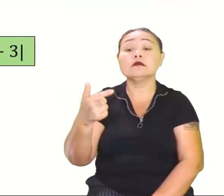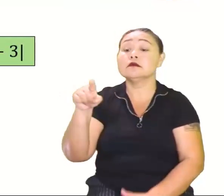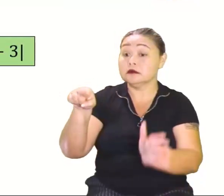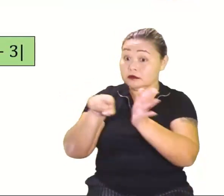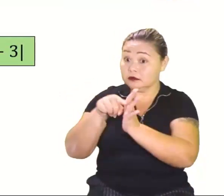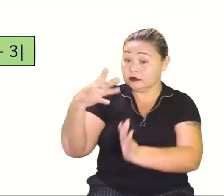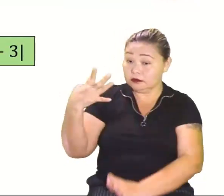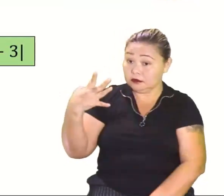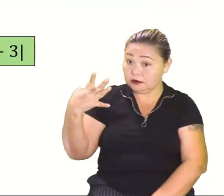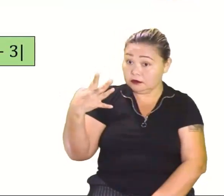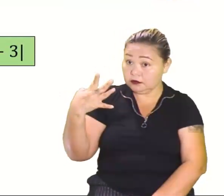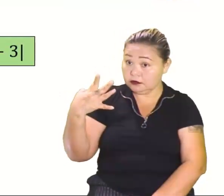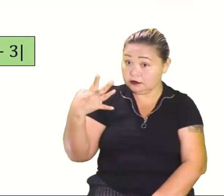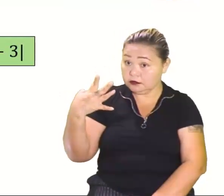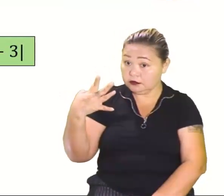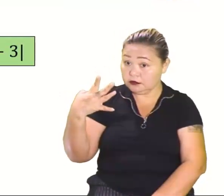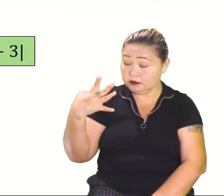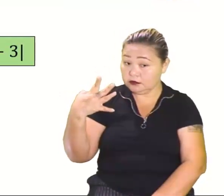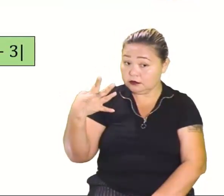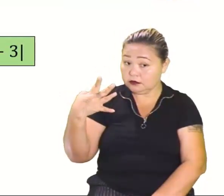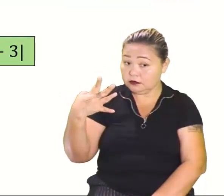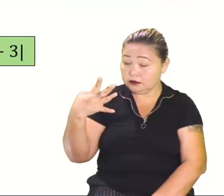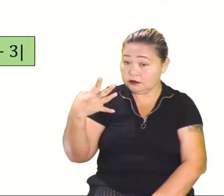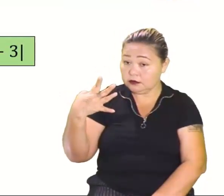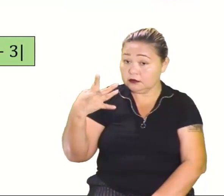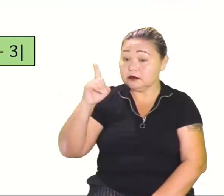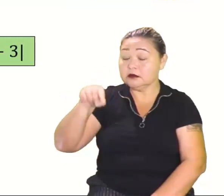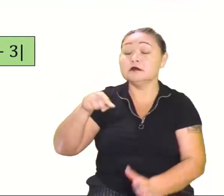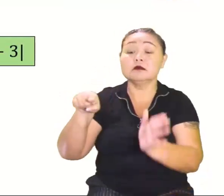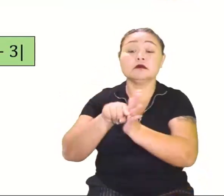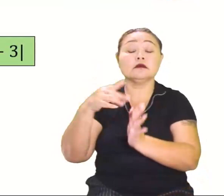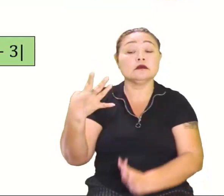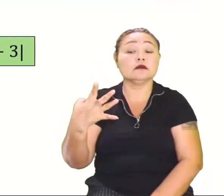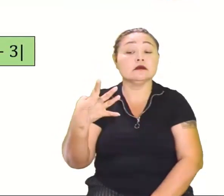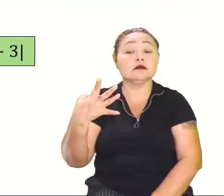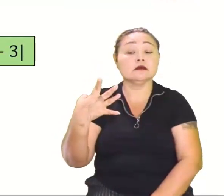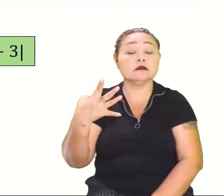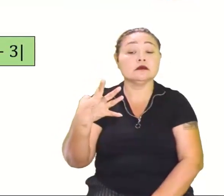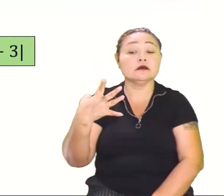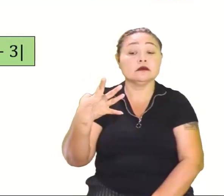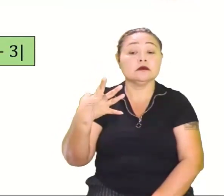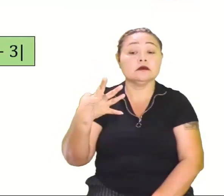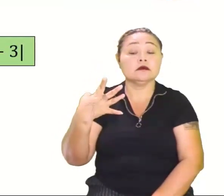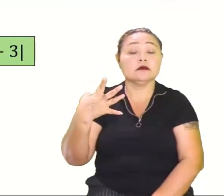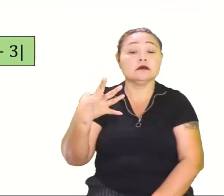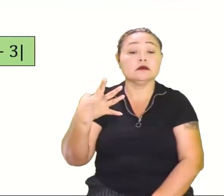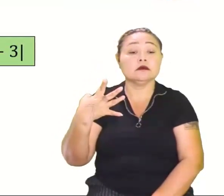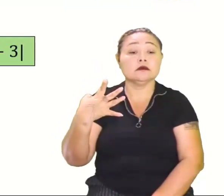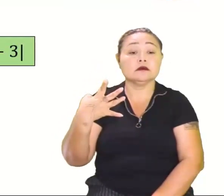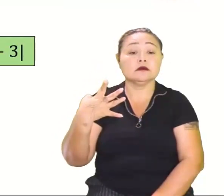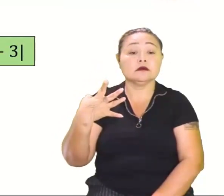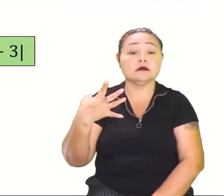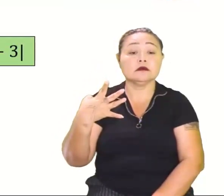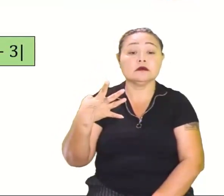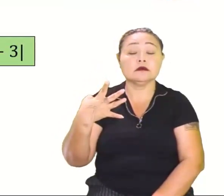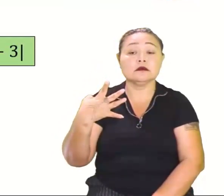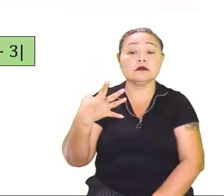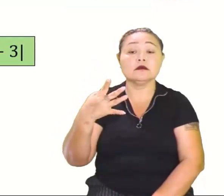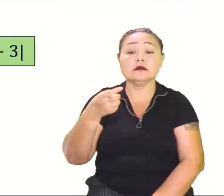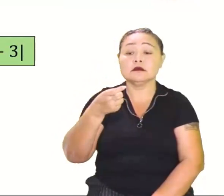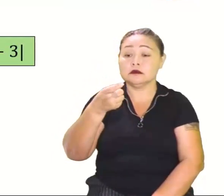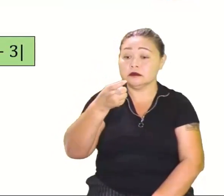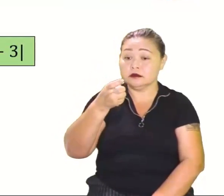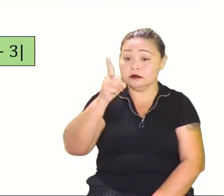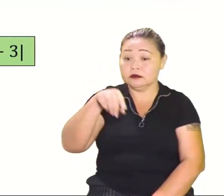menos 4, né? Menos 1? É, o 0 vai dar 3. 4, é. Isso. 0 dá 3. Uhum. Quando o